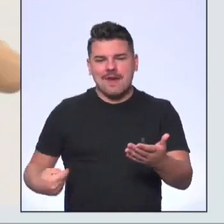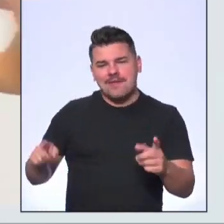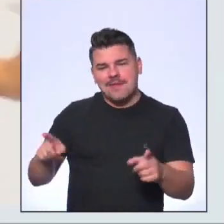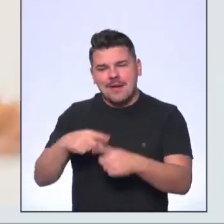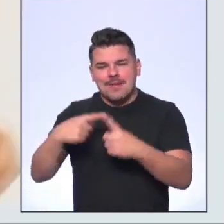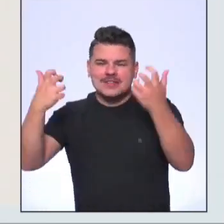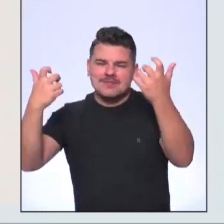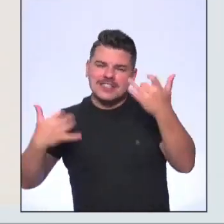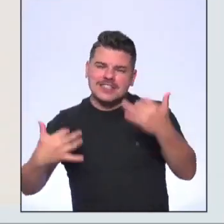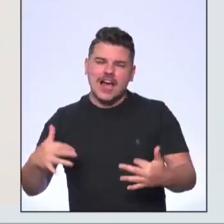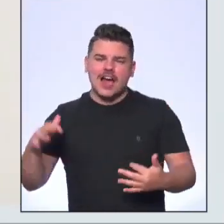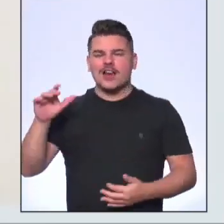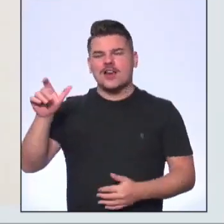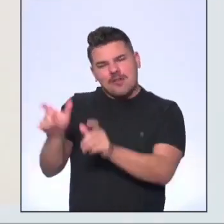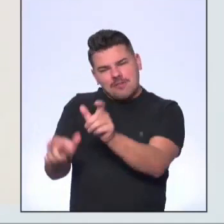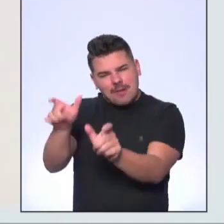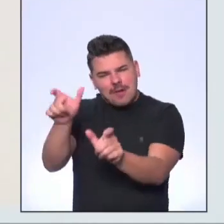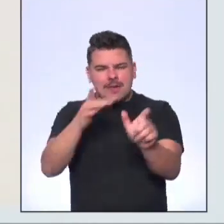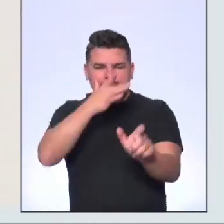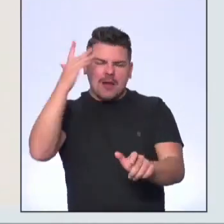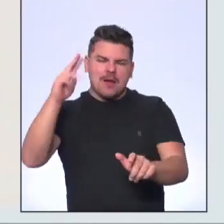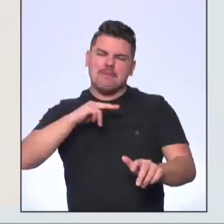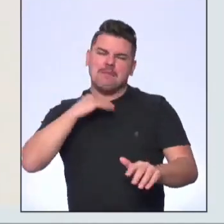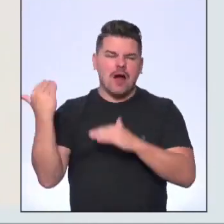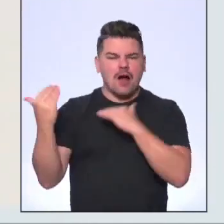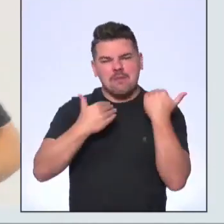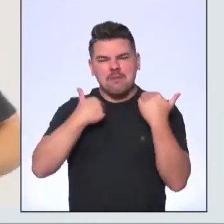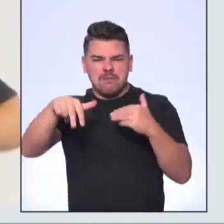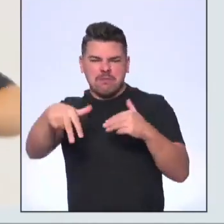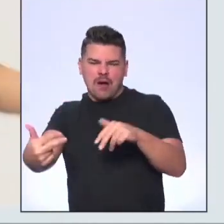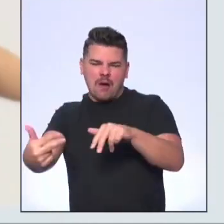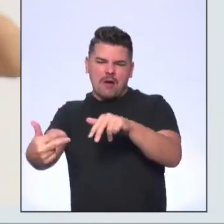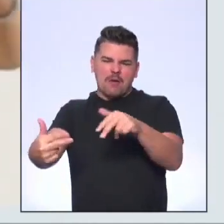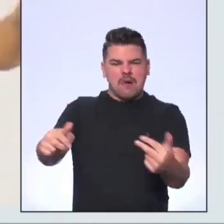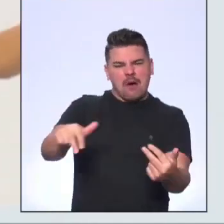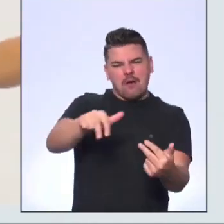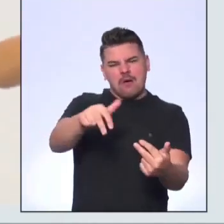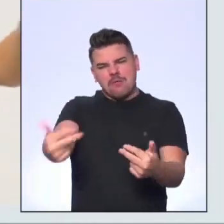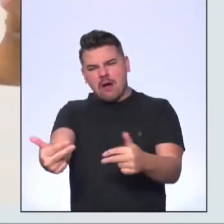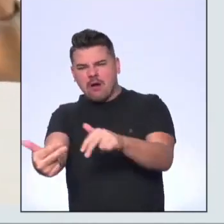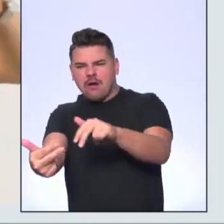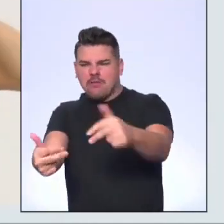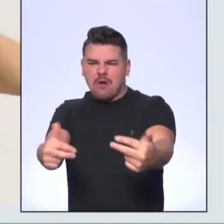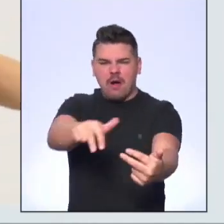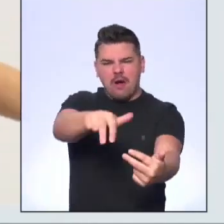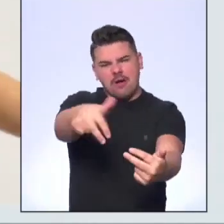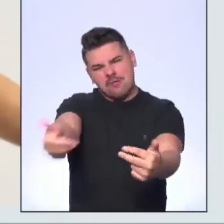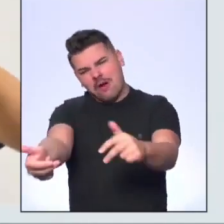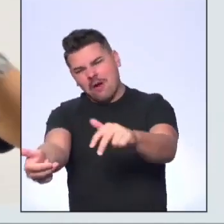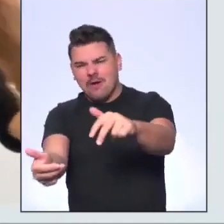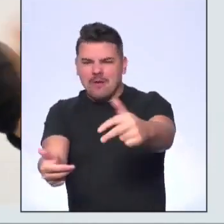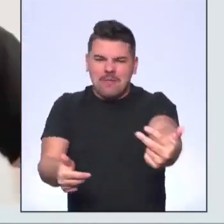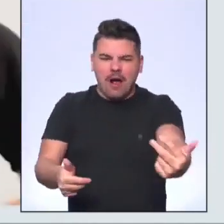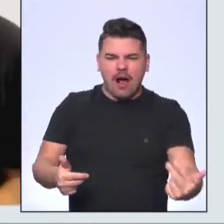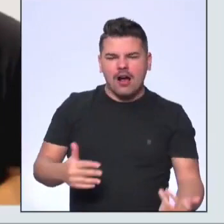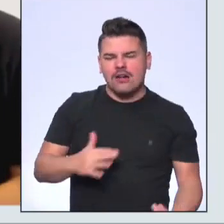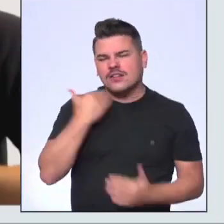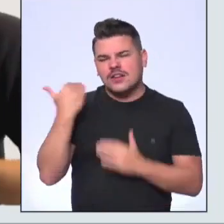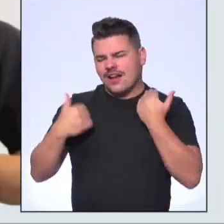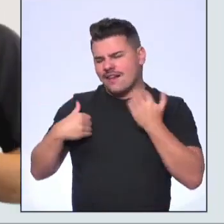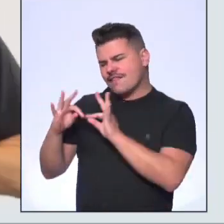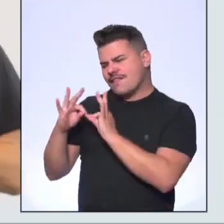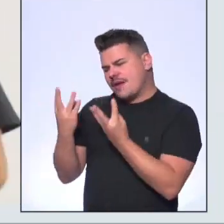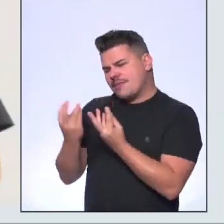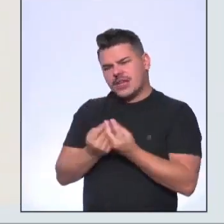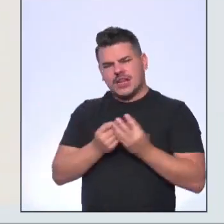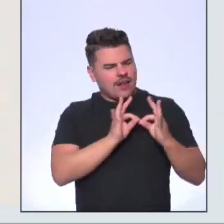um determinado número de mortes, né? Ele dá exemplos de pessoas que perderam entes queridos,